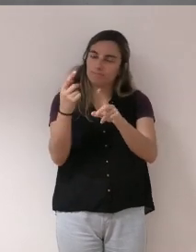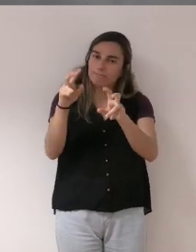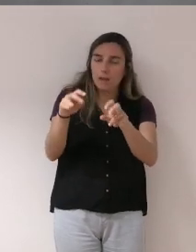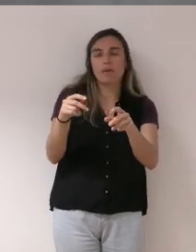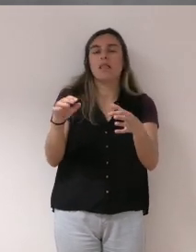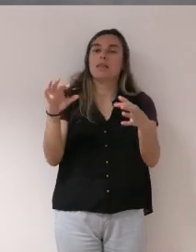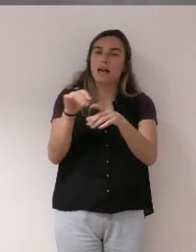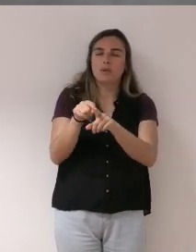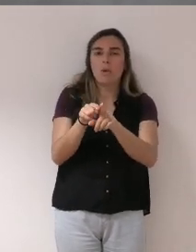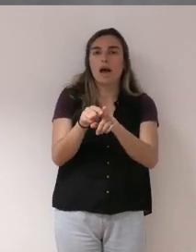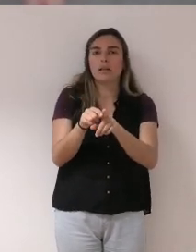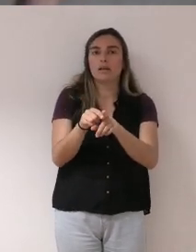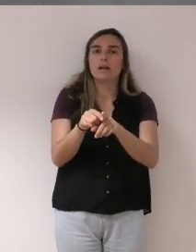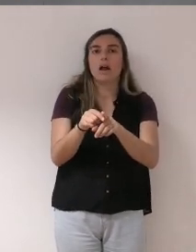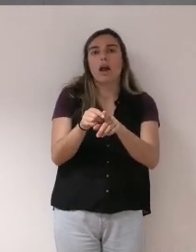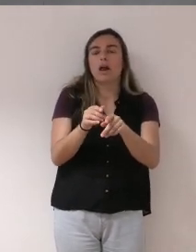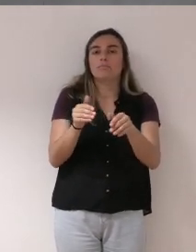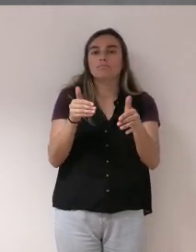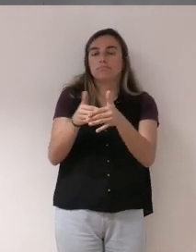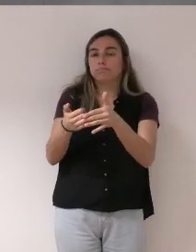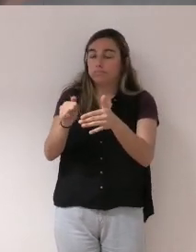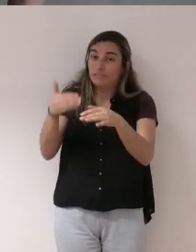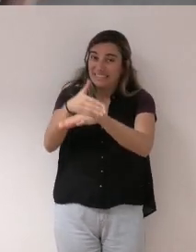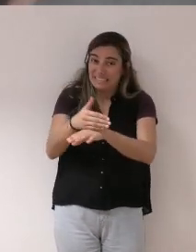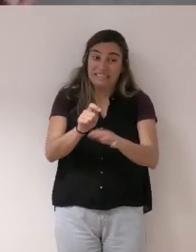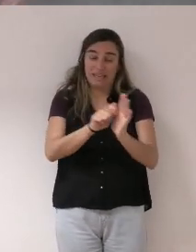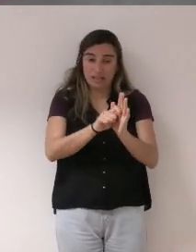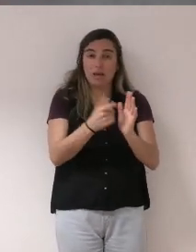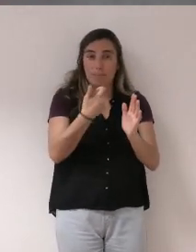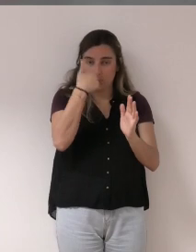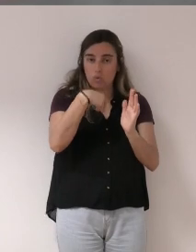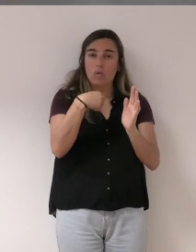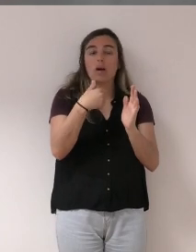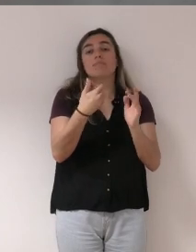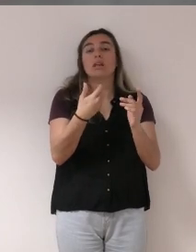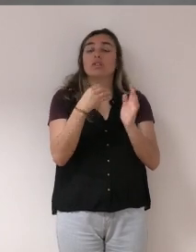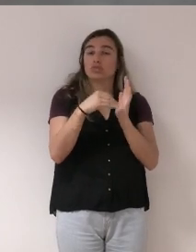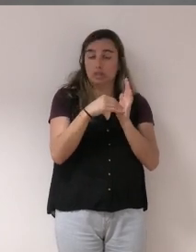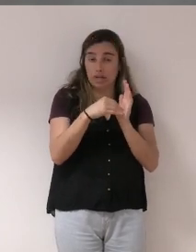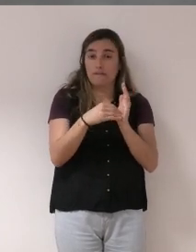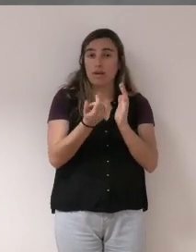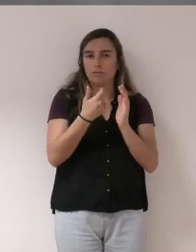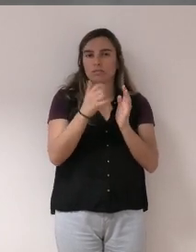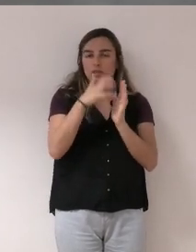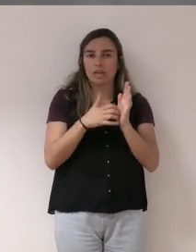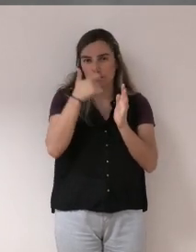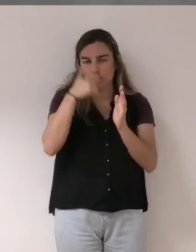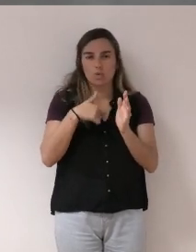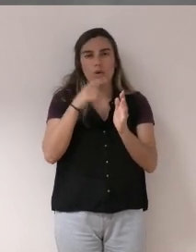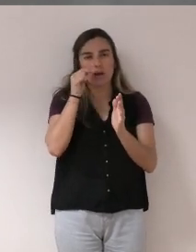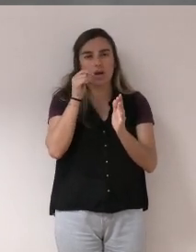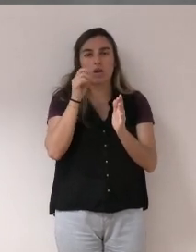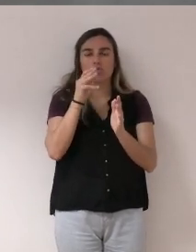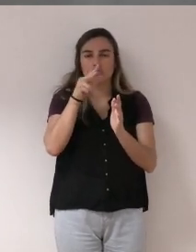uma referência aqui a um autor que também surgia num texto, que era basicamente um texto do João André, que funcionou como